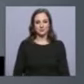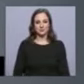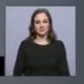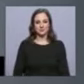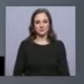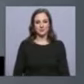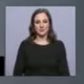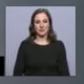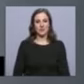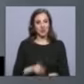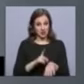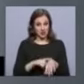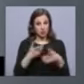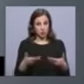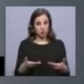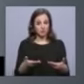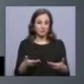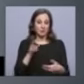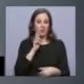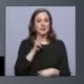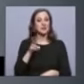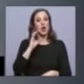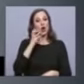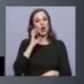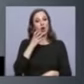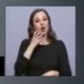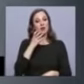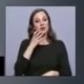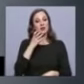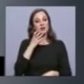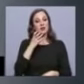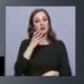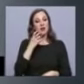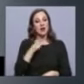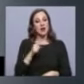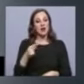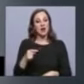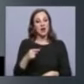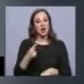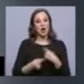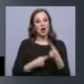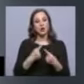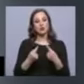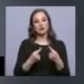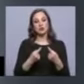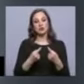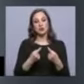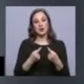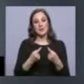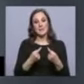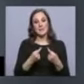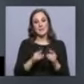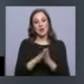neste momento a nova gama de burocracias de